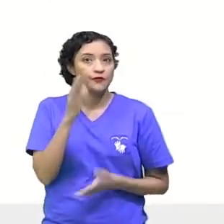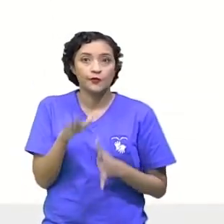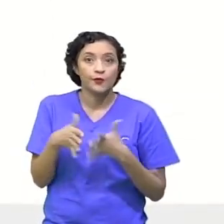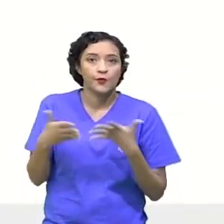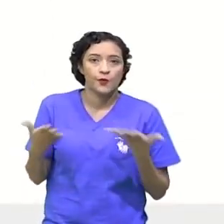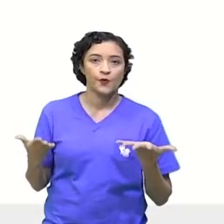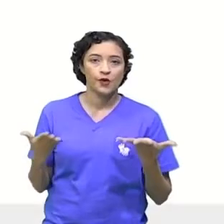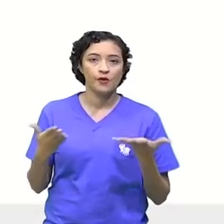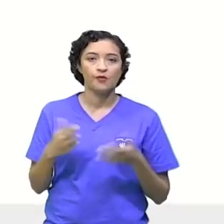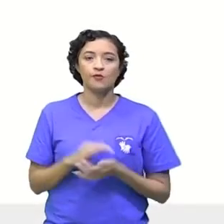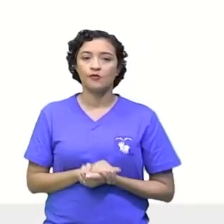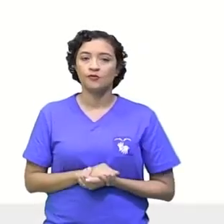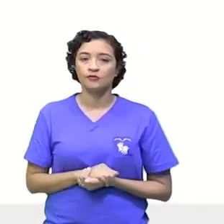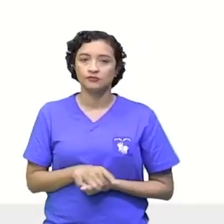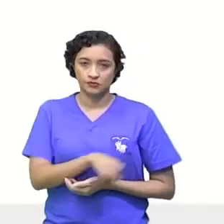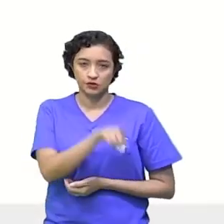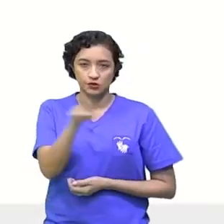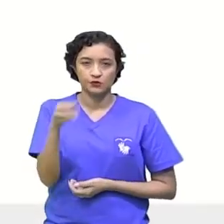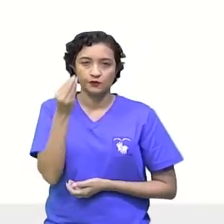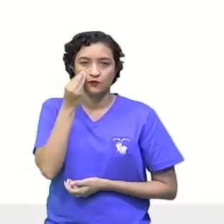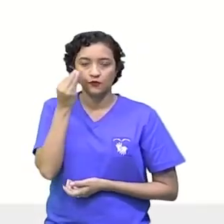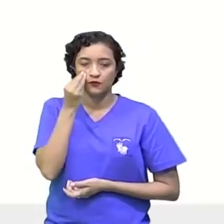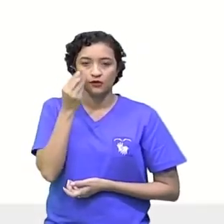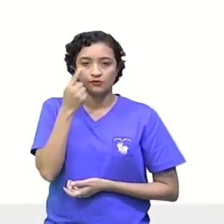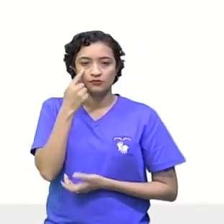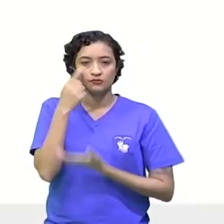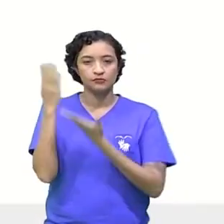Então, inicialmente, nós temos o quê?